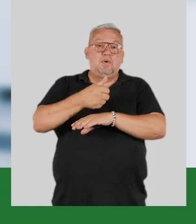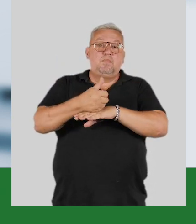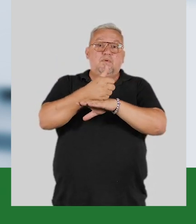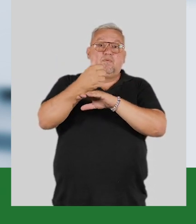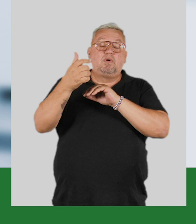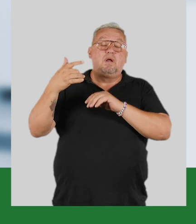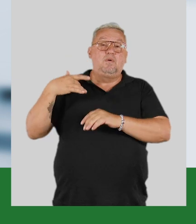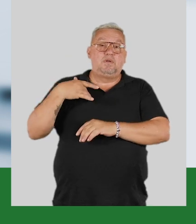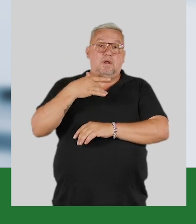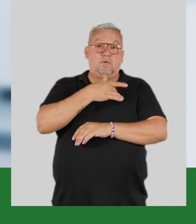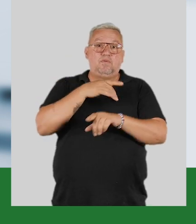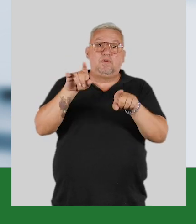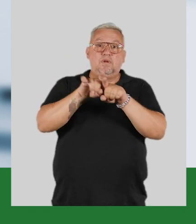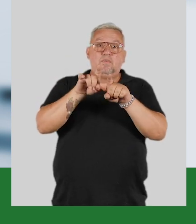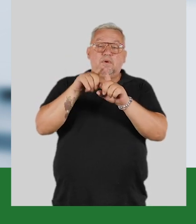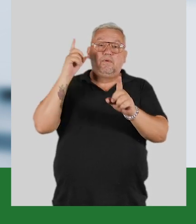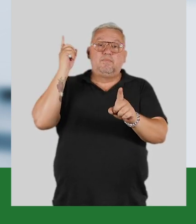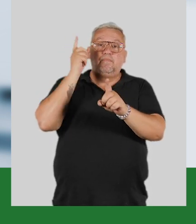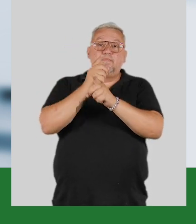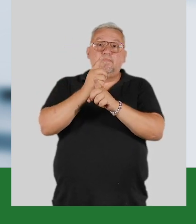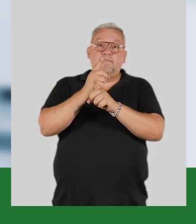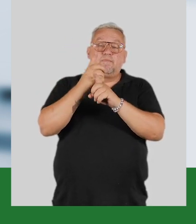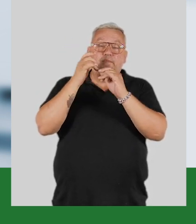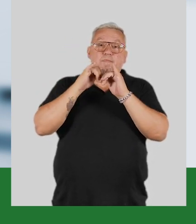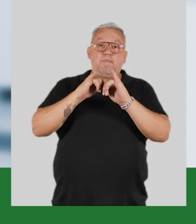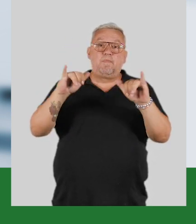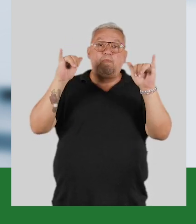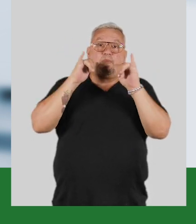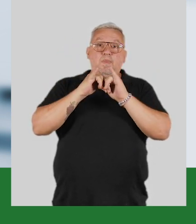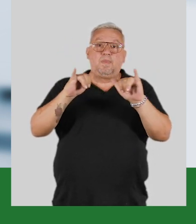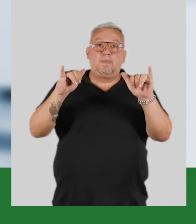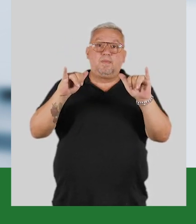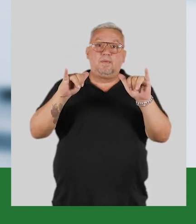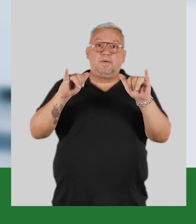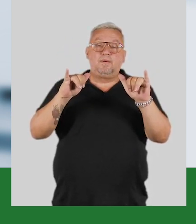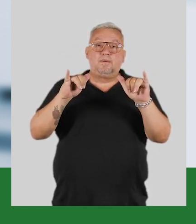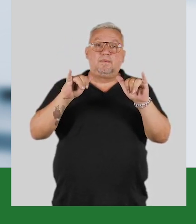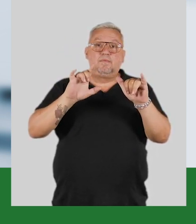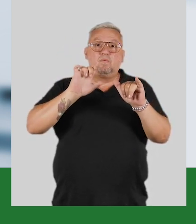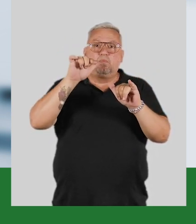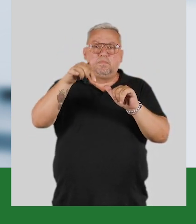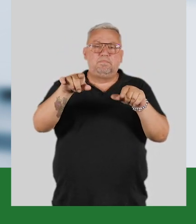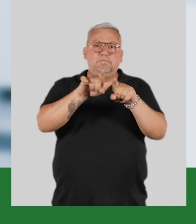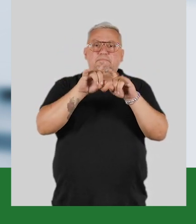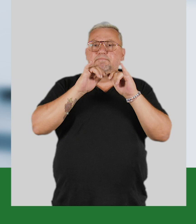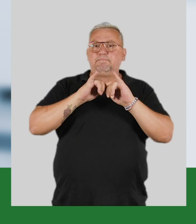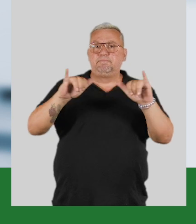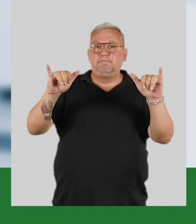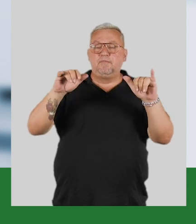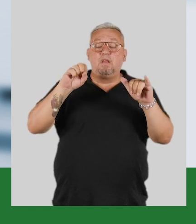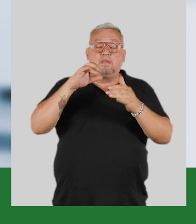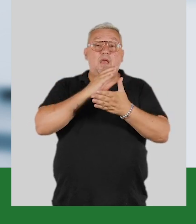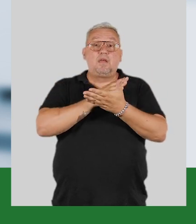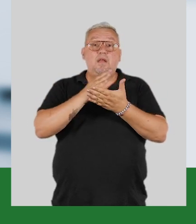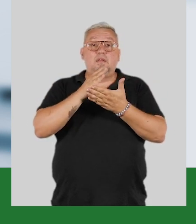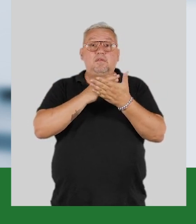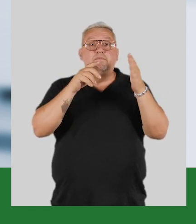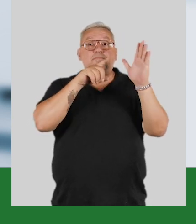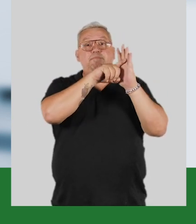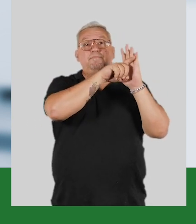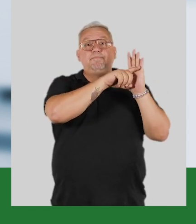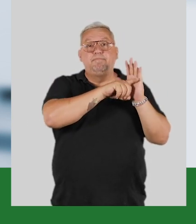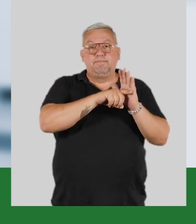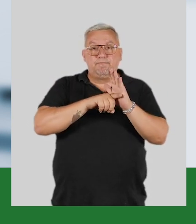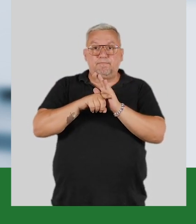de saúde. Identificando o caso, ele deve notificar esse caso, tá? A partir da notificação, se inicia uma